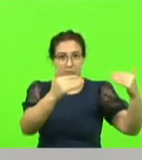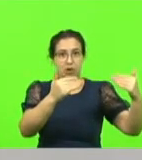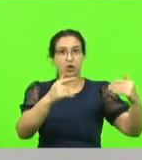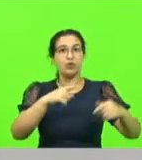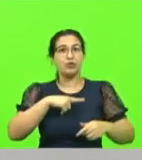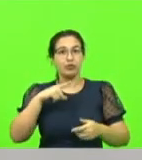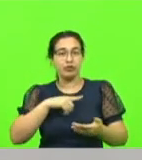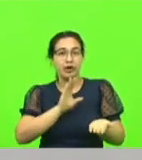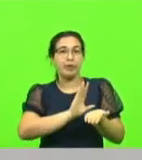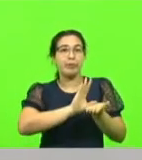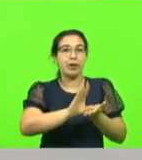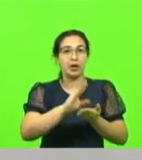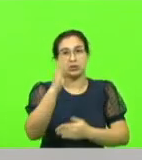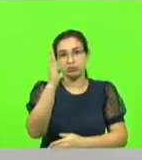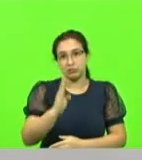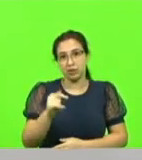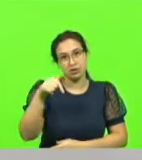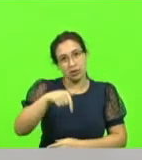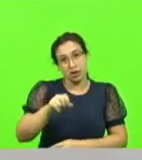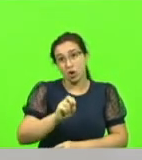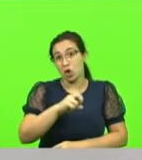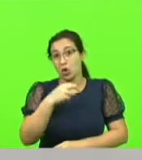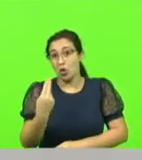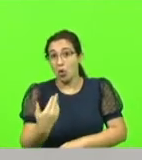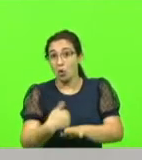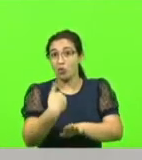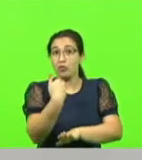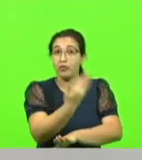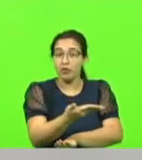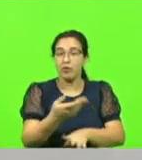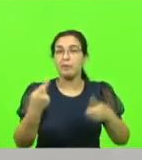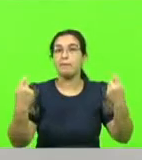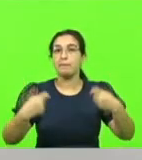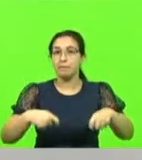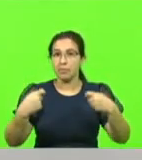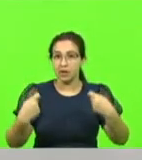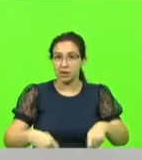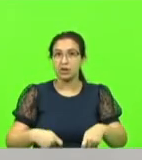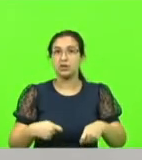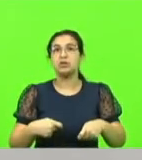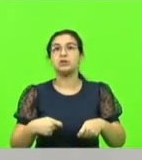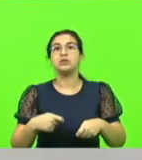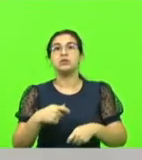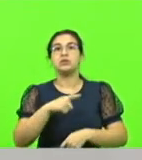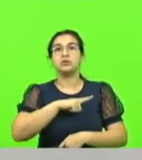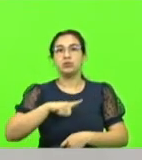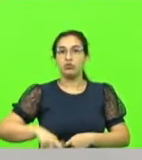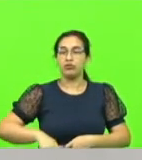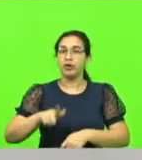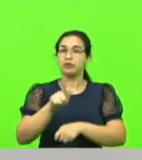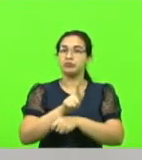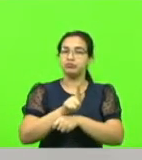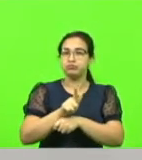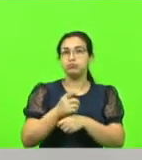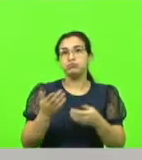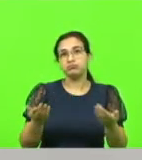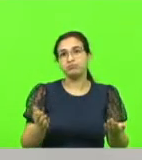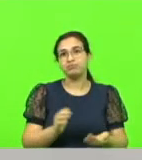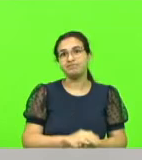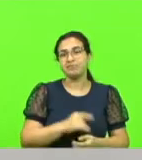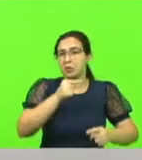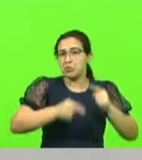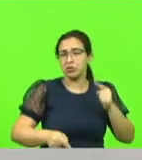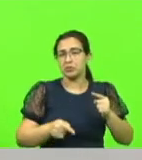seja no Brasil, seja no exterior, passíveis de serem afetadas por políticas governamentais. A proibição não se